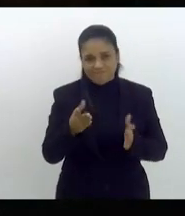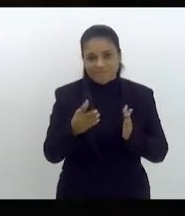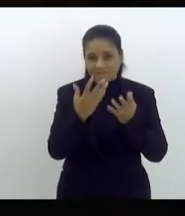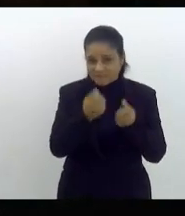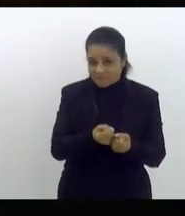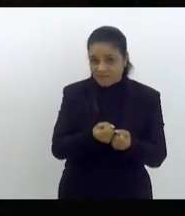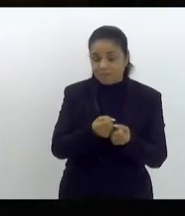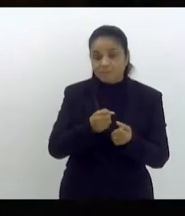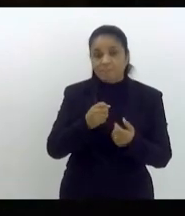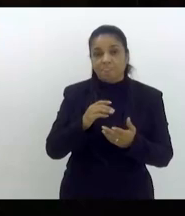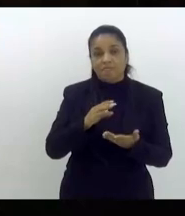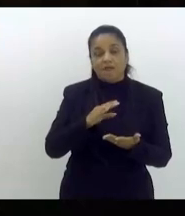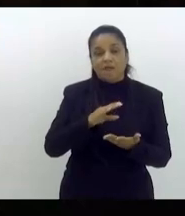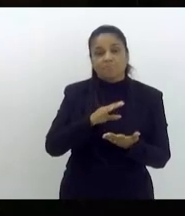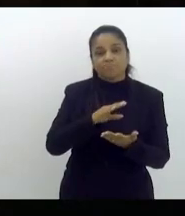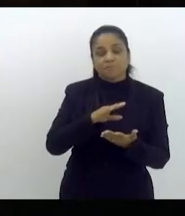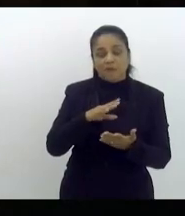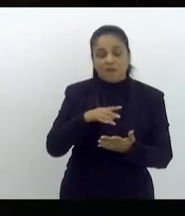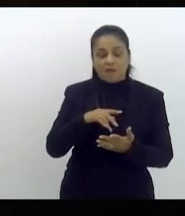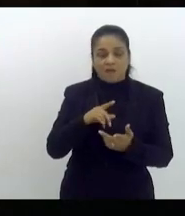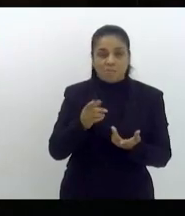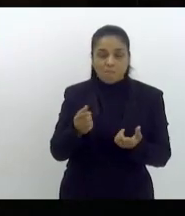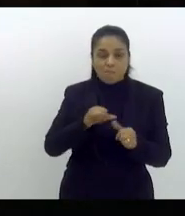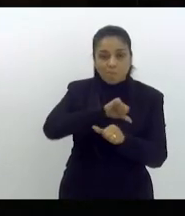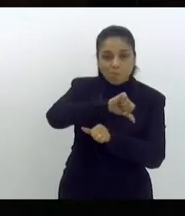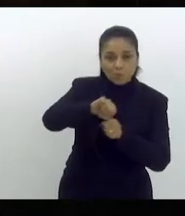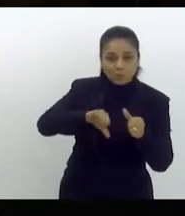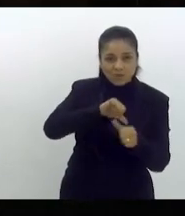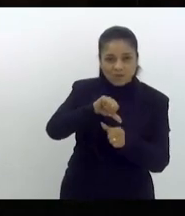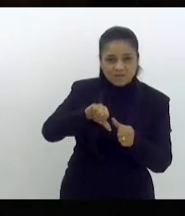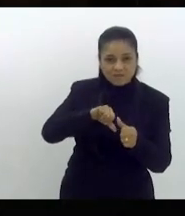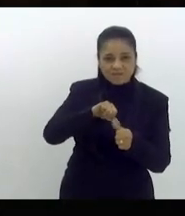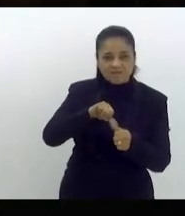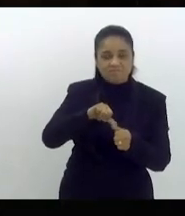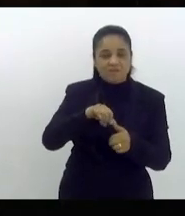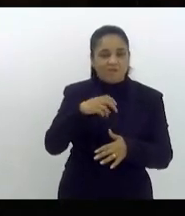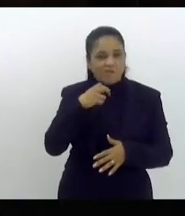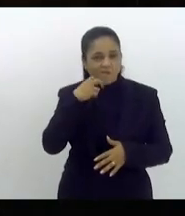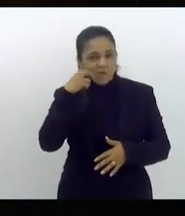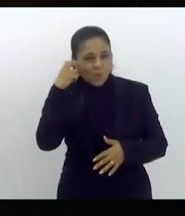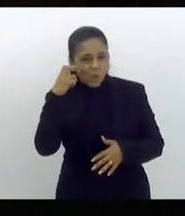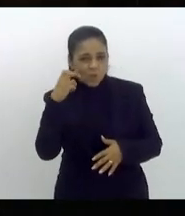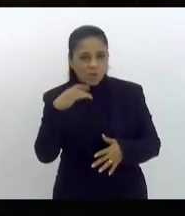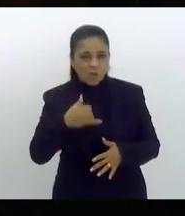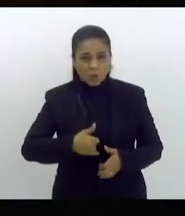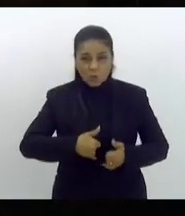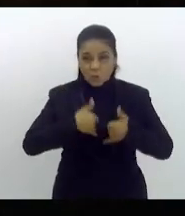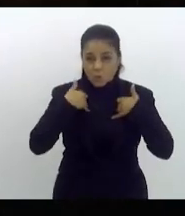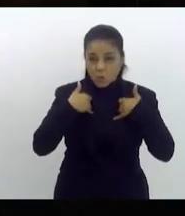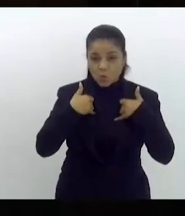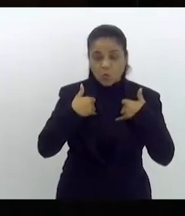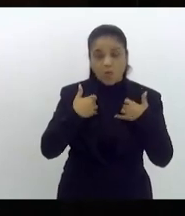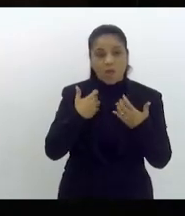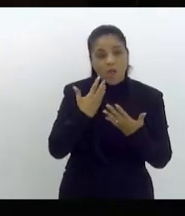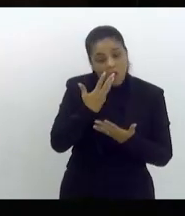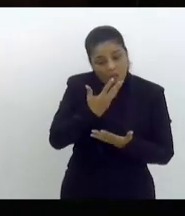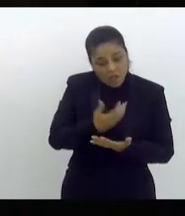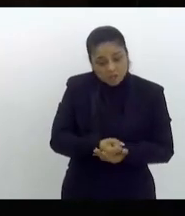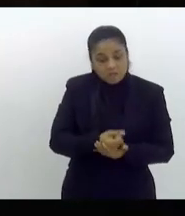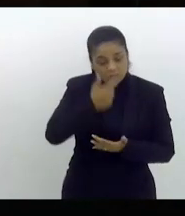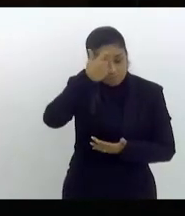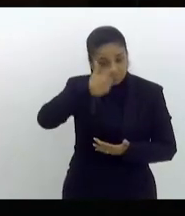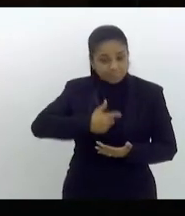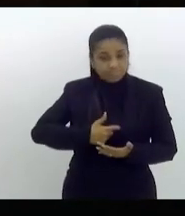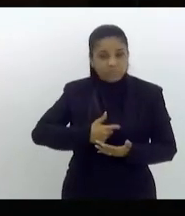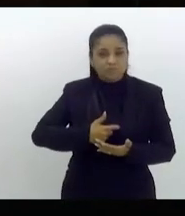a transição da vergonha ao orgulho passa pela aceitação de nós mesmos ou talvez um dos